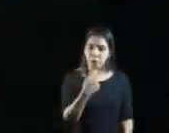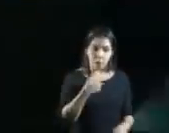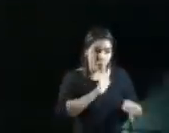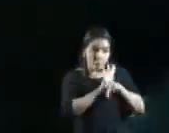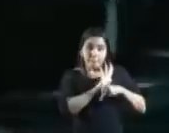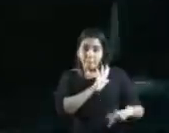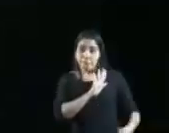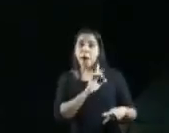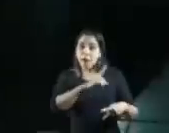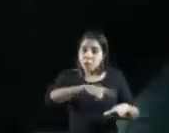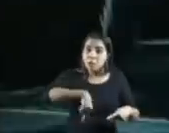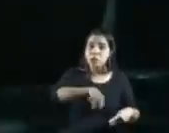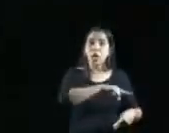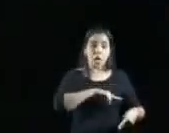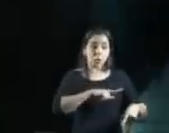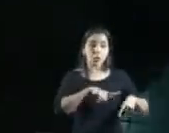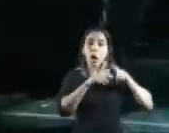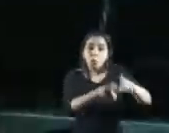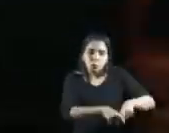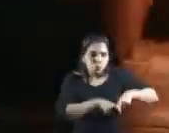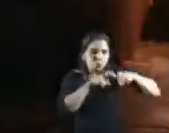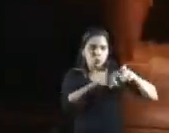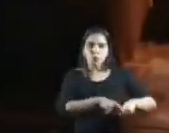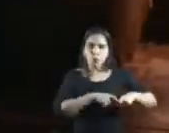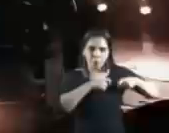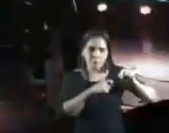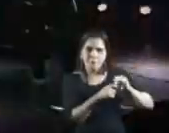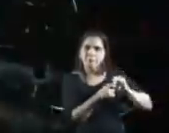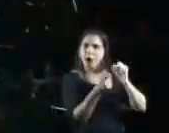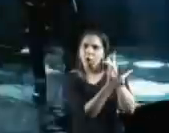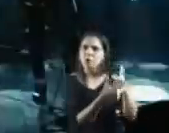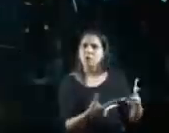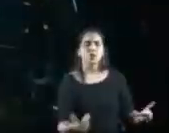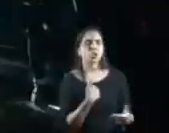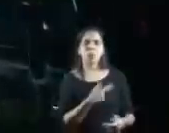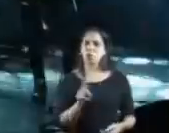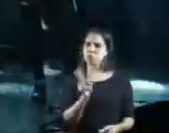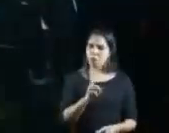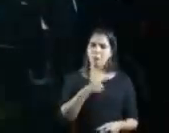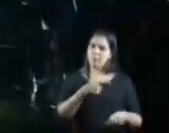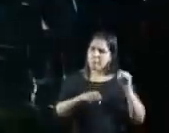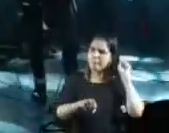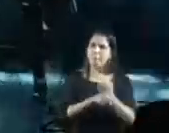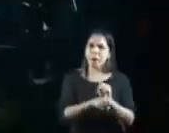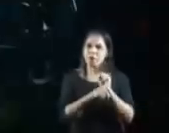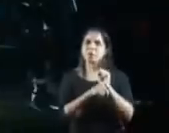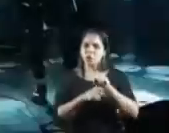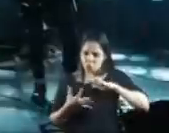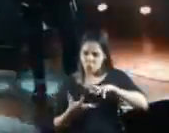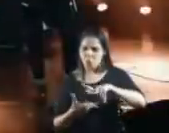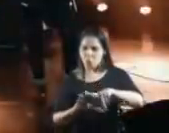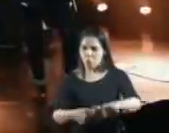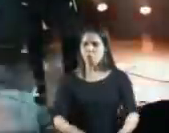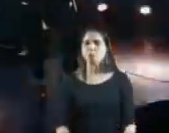pertence a terras produtivos, ó parasita, deixa o mundo,